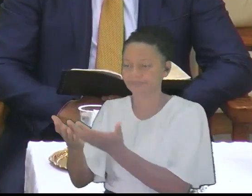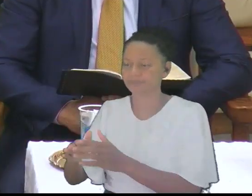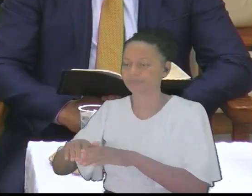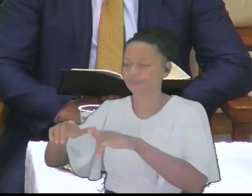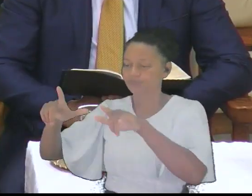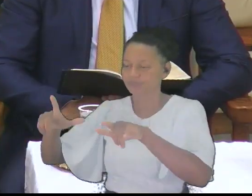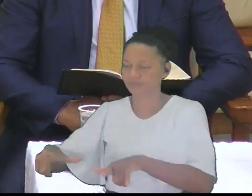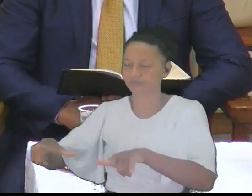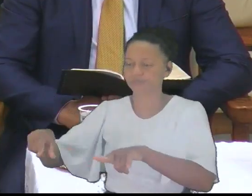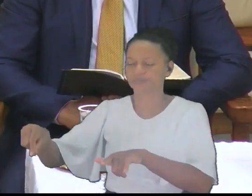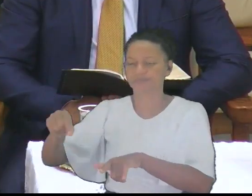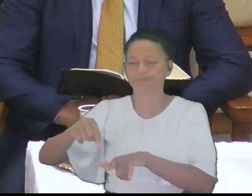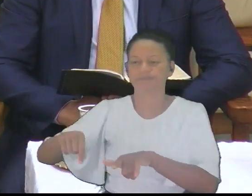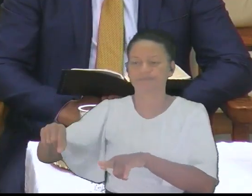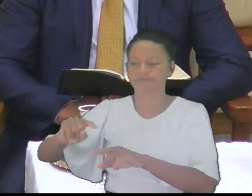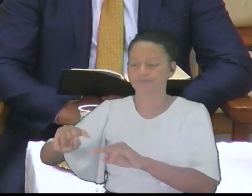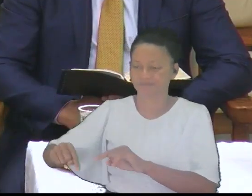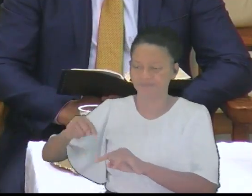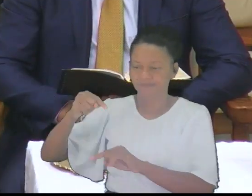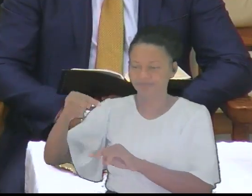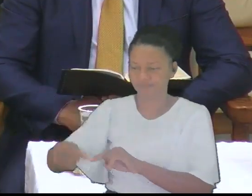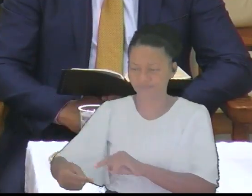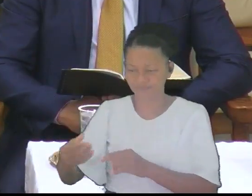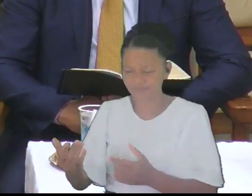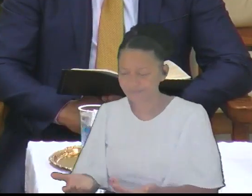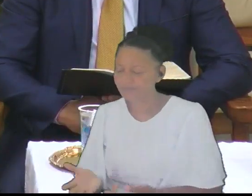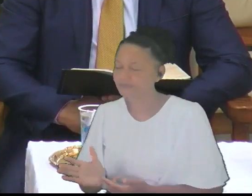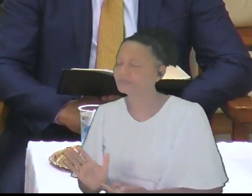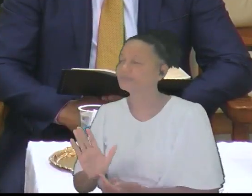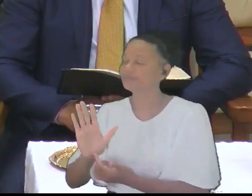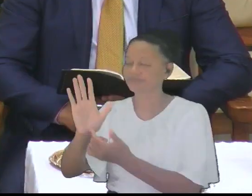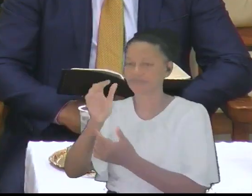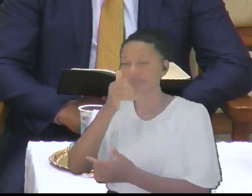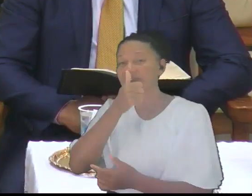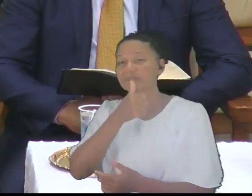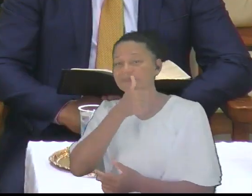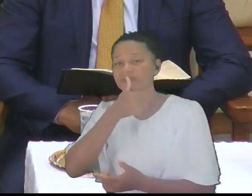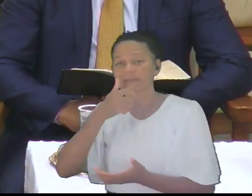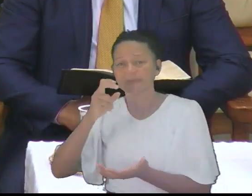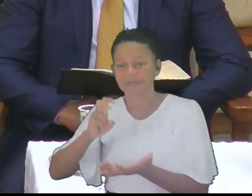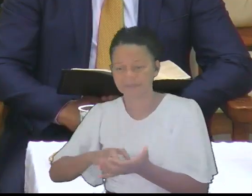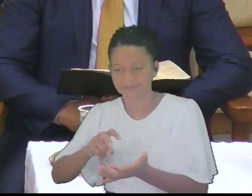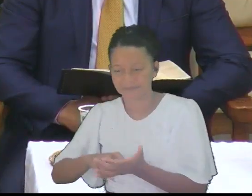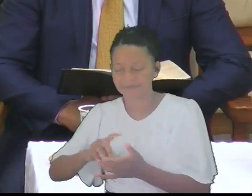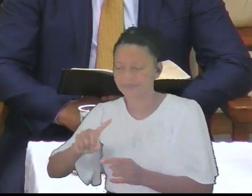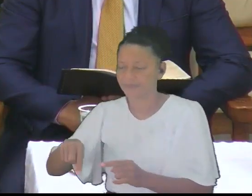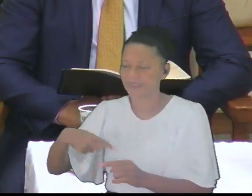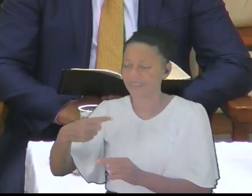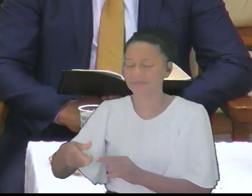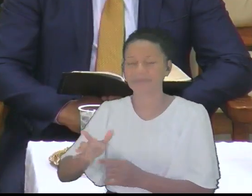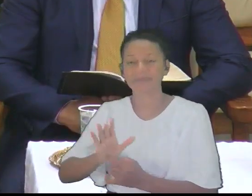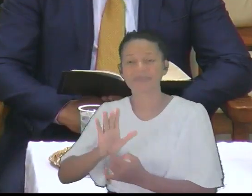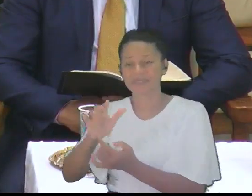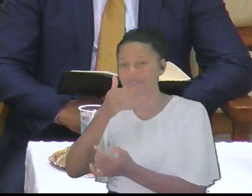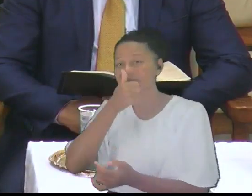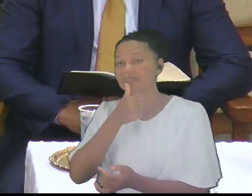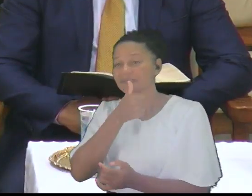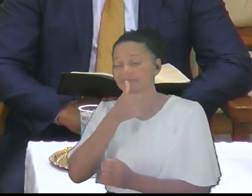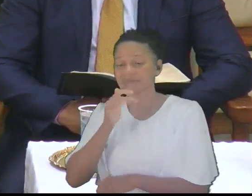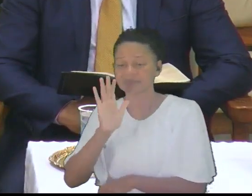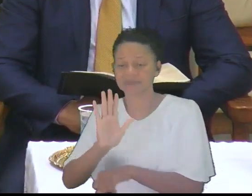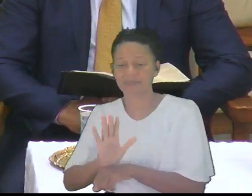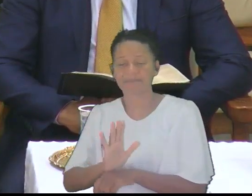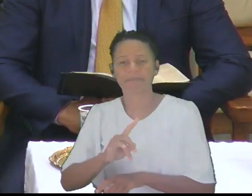santo, depois que ofereciam o sacrifício da manhã, depois que ofereciam o sacrifício da tarde, mas o